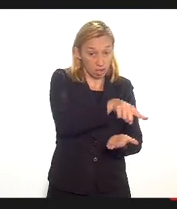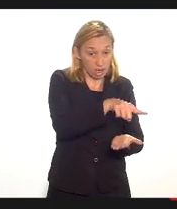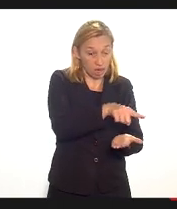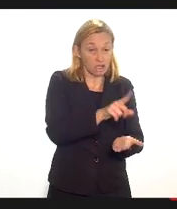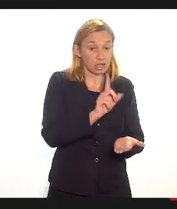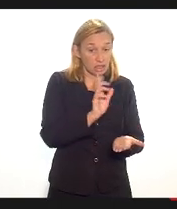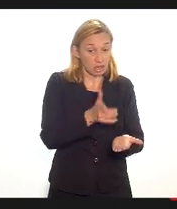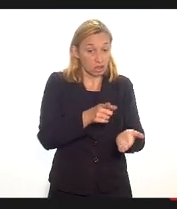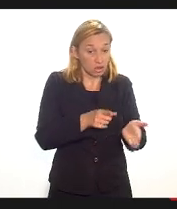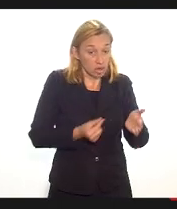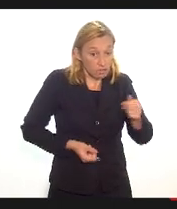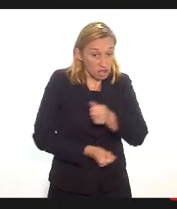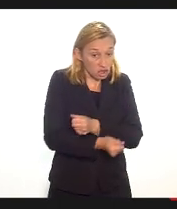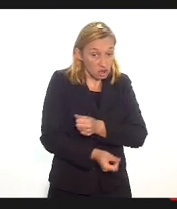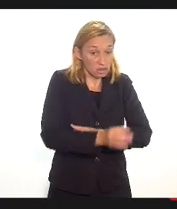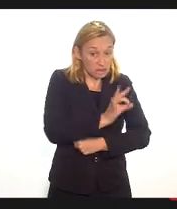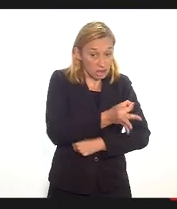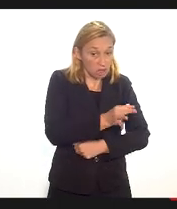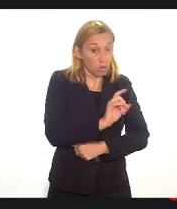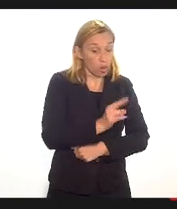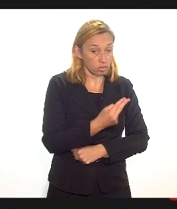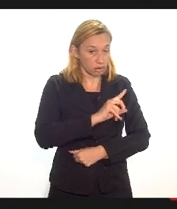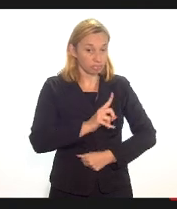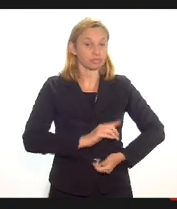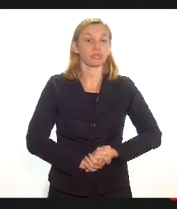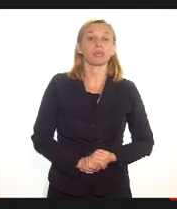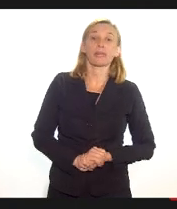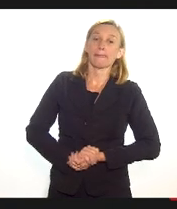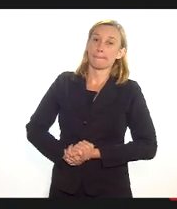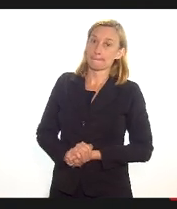sendo investido de forma verdadeira.